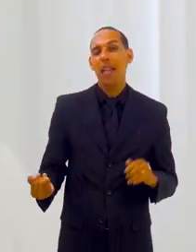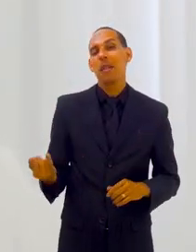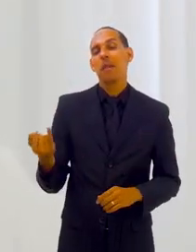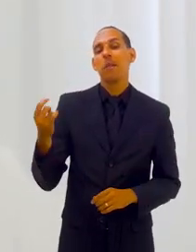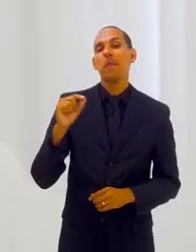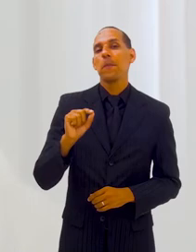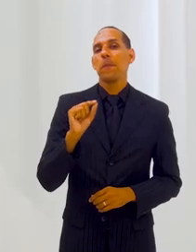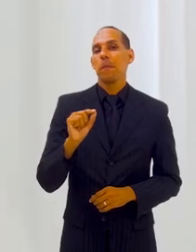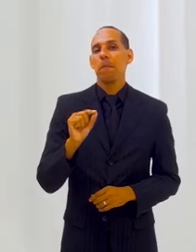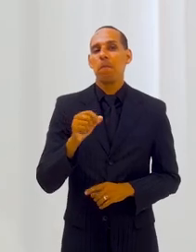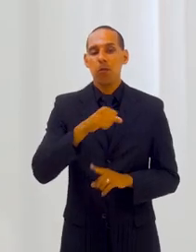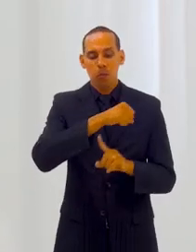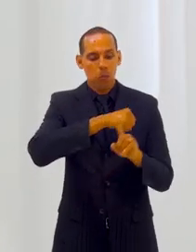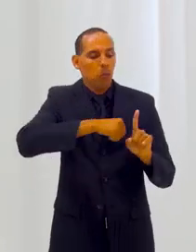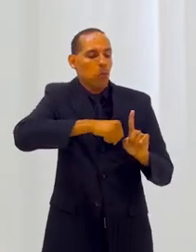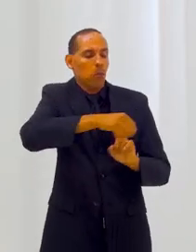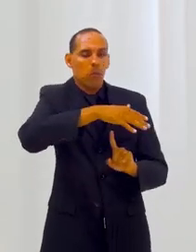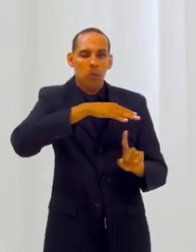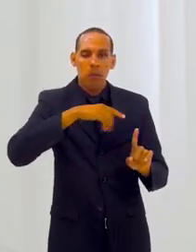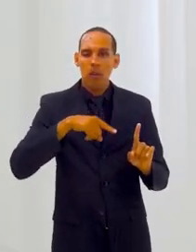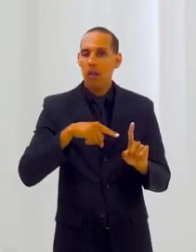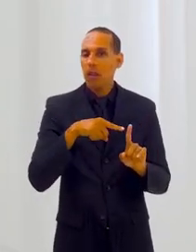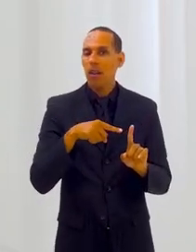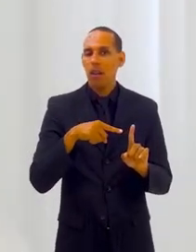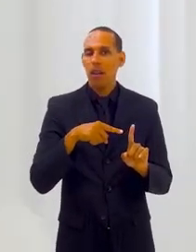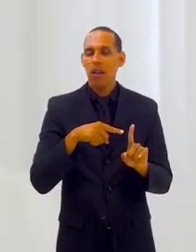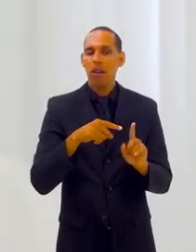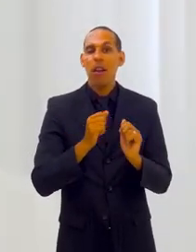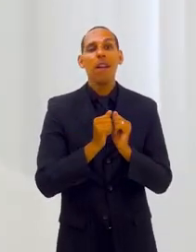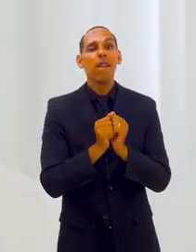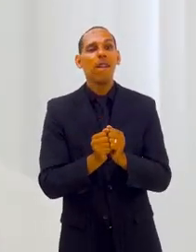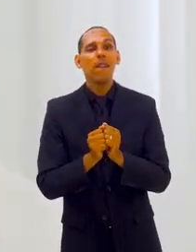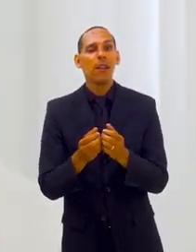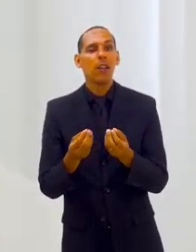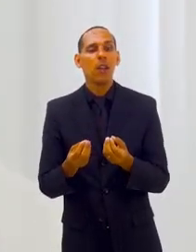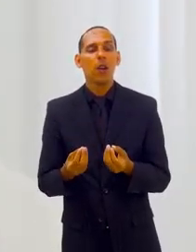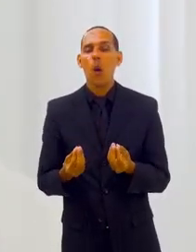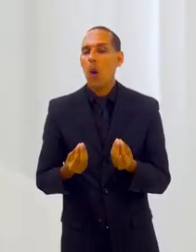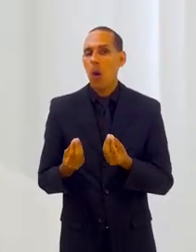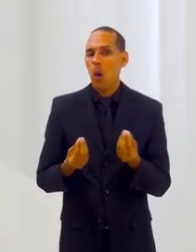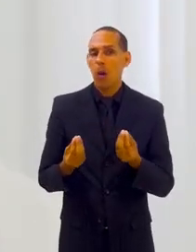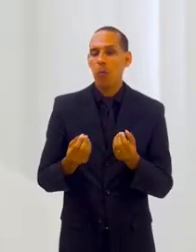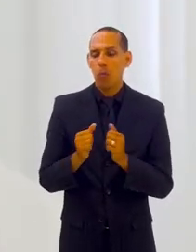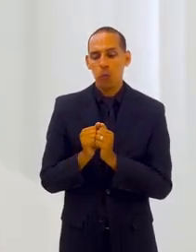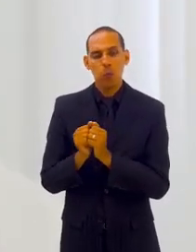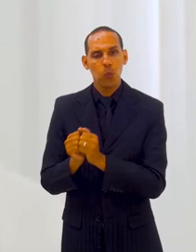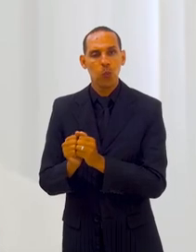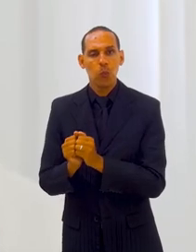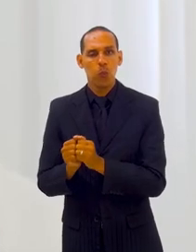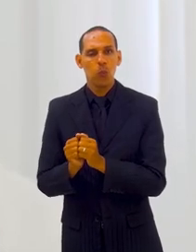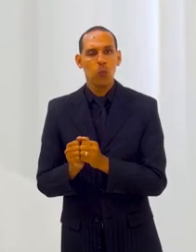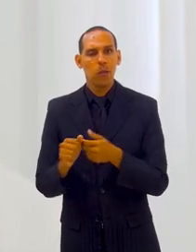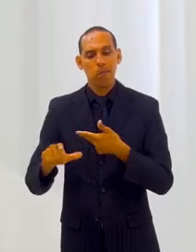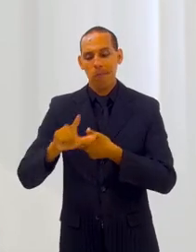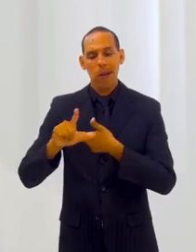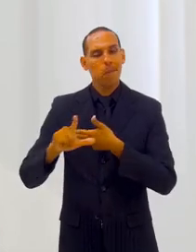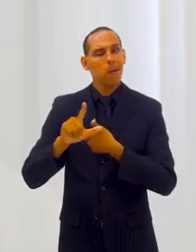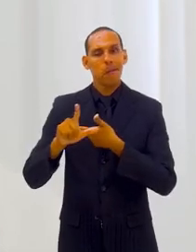fundamental que a sociedade conviva com o poder